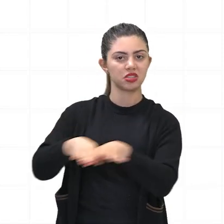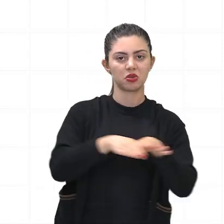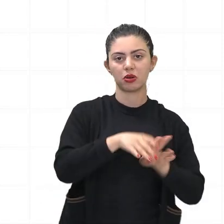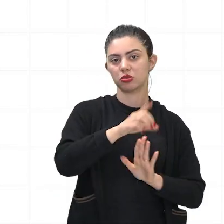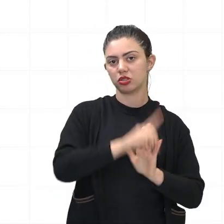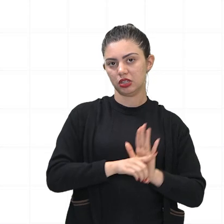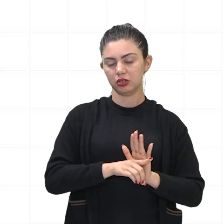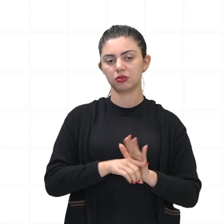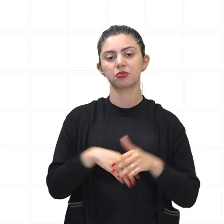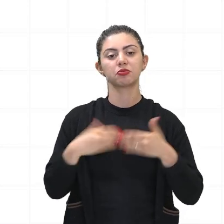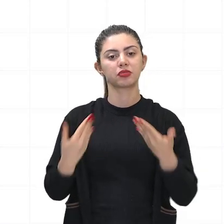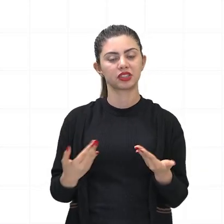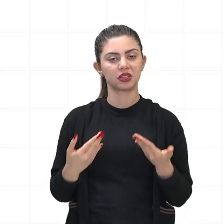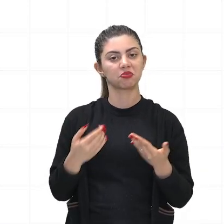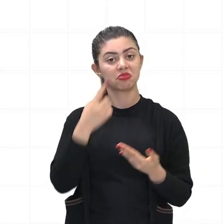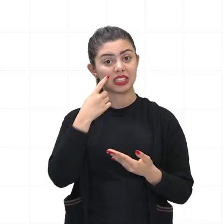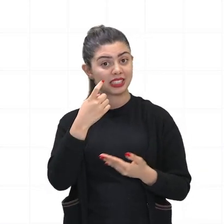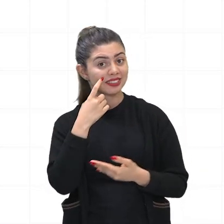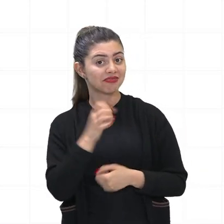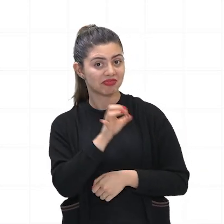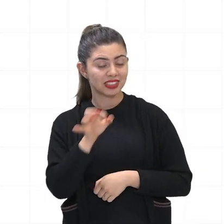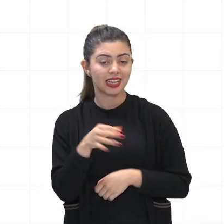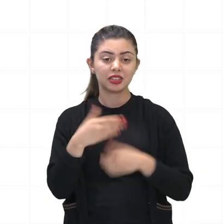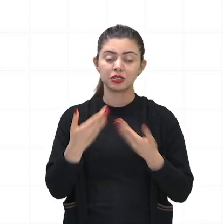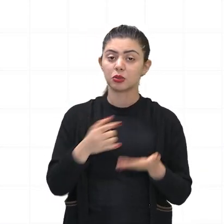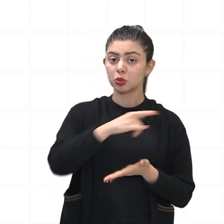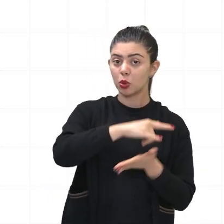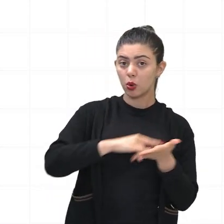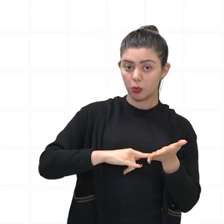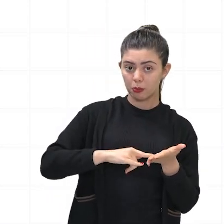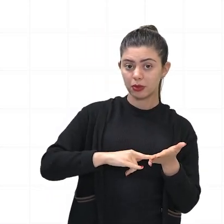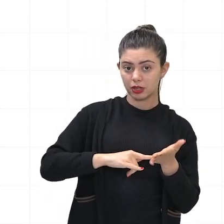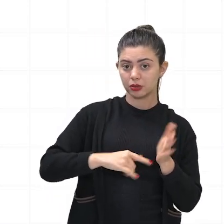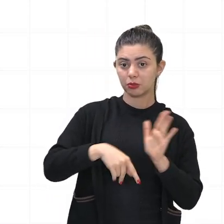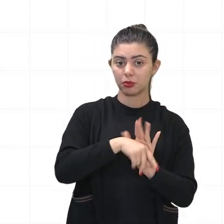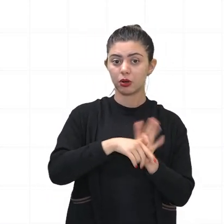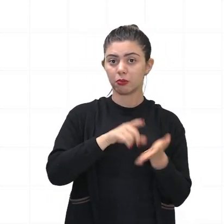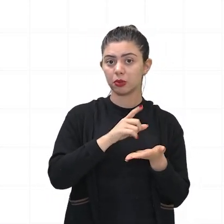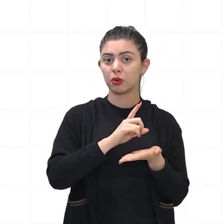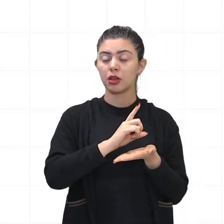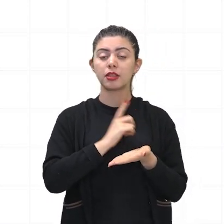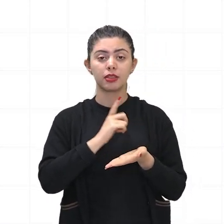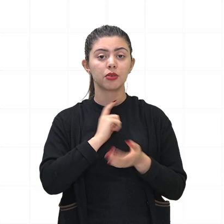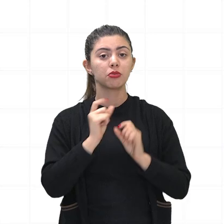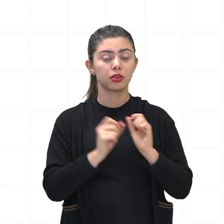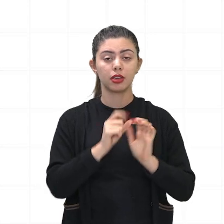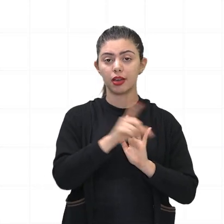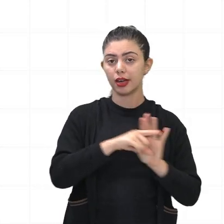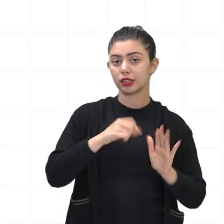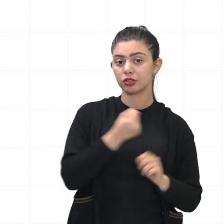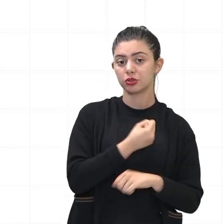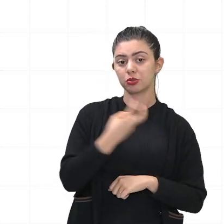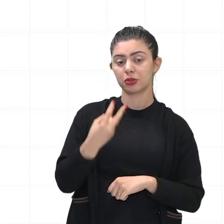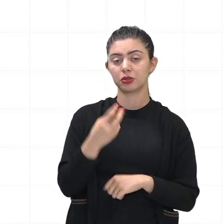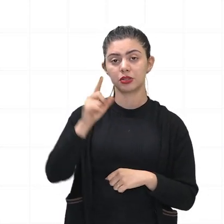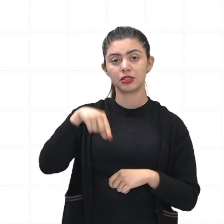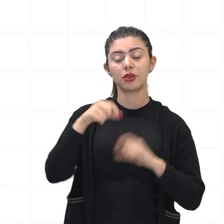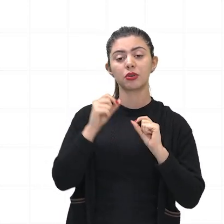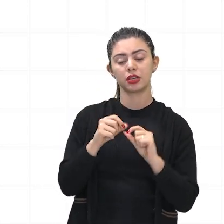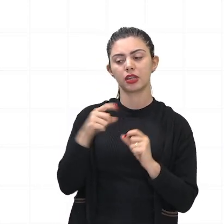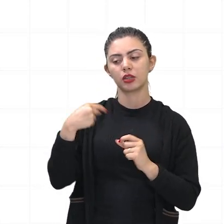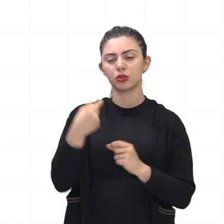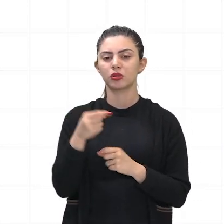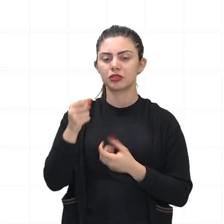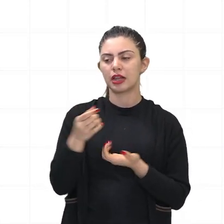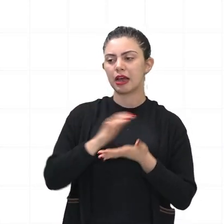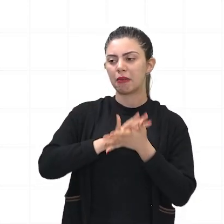Então, uma coisa que é bem interessante. Essa declaração, esse artigo 2, ele é base da luta contra a discriminação